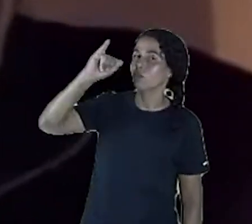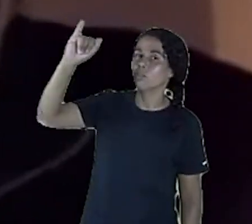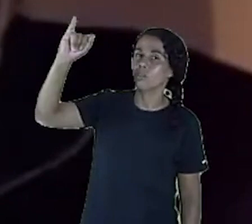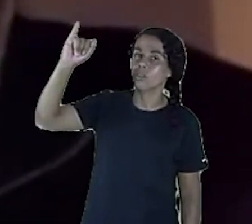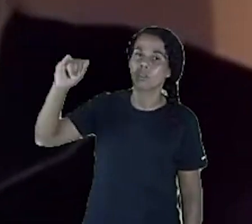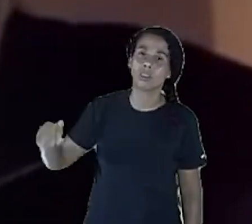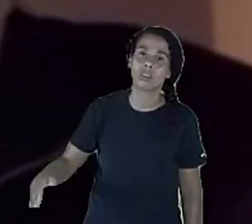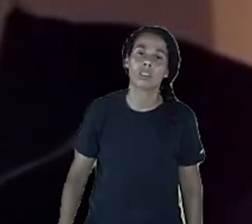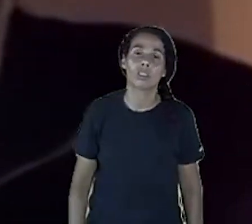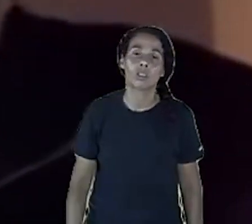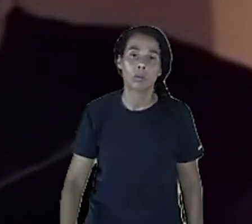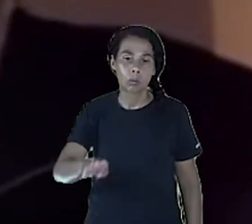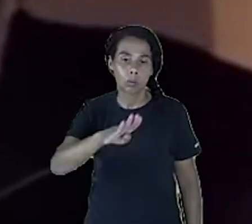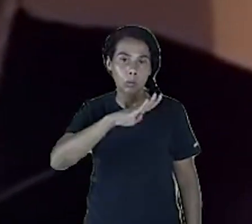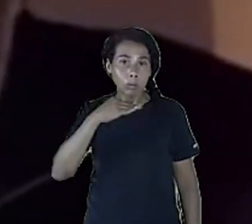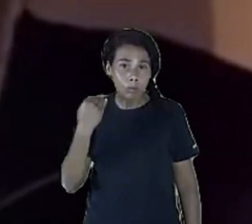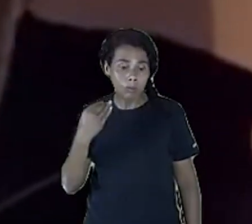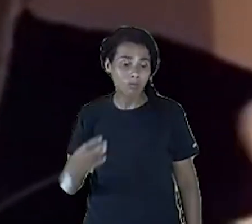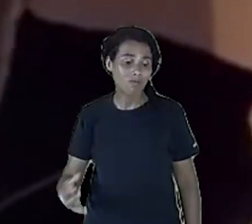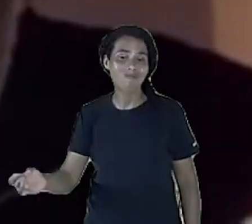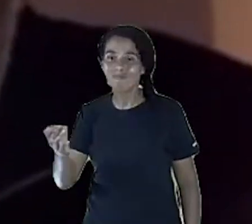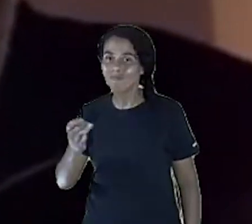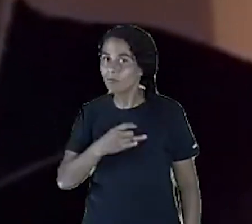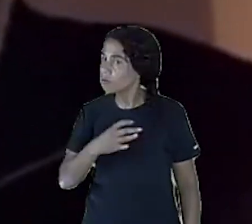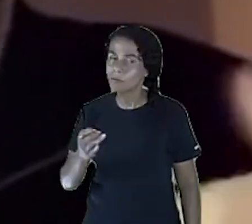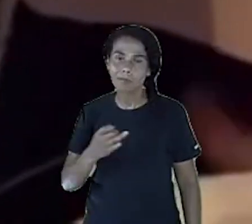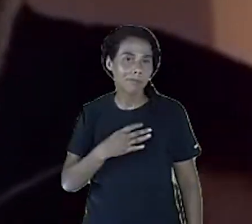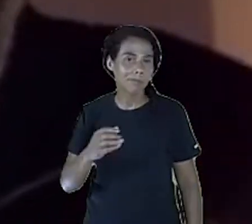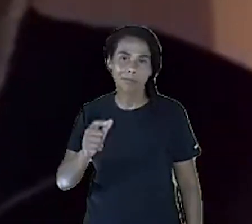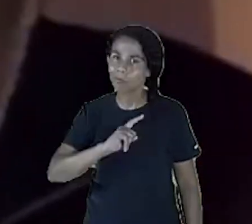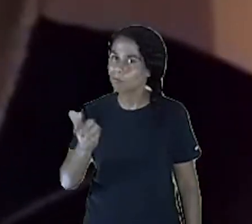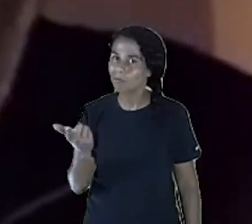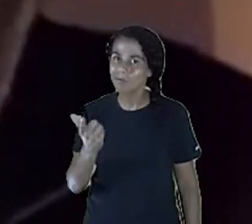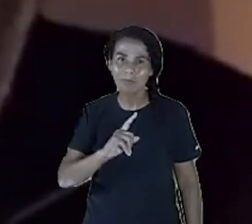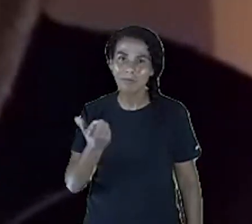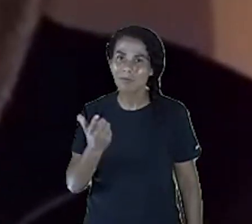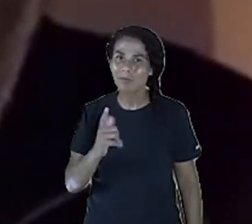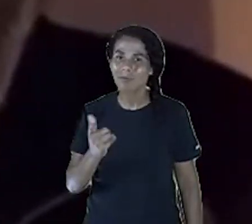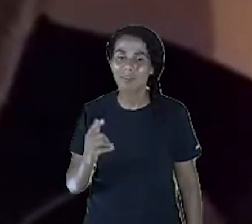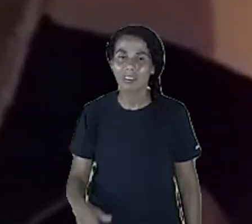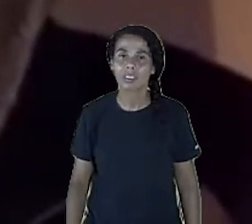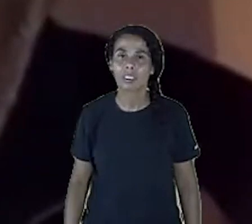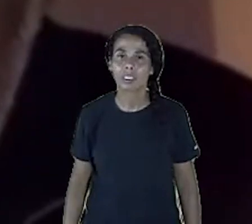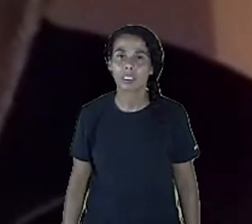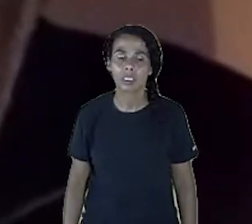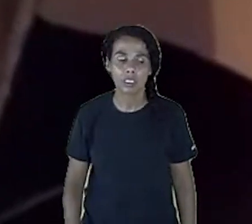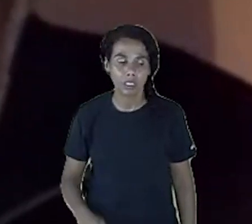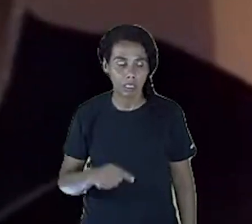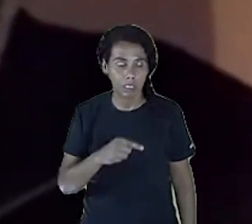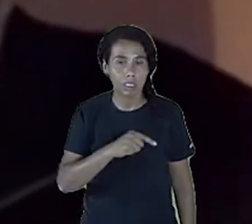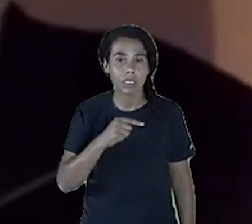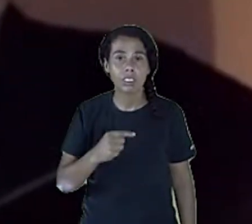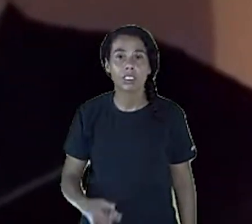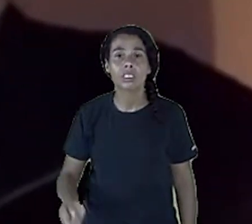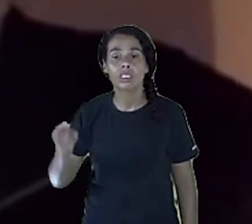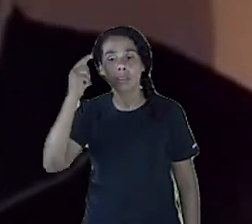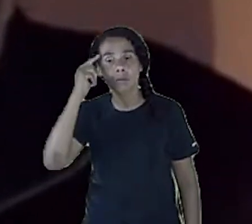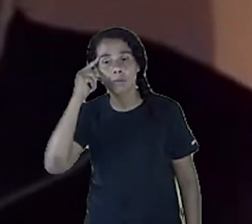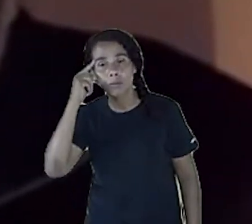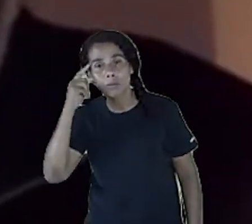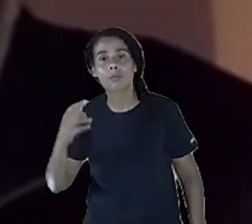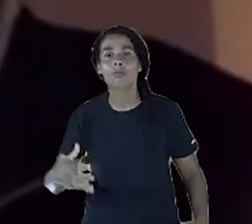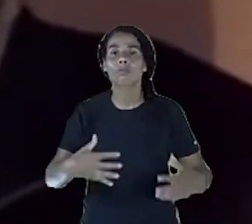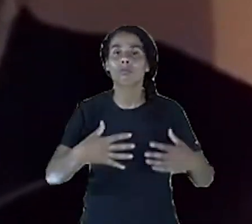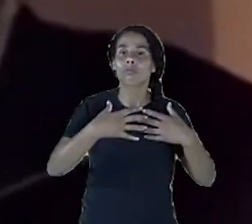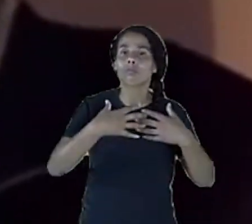e porque eu sei que nesse pequeno filtro ao que eu me referi, que trago aqui dentro de